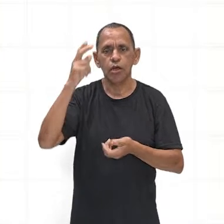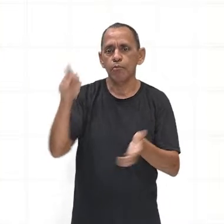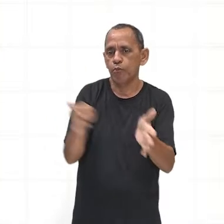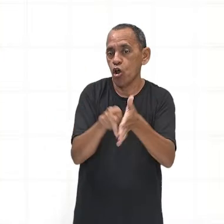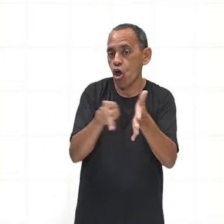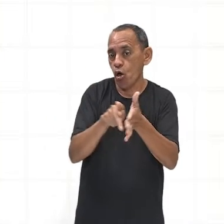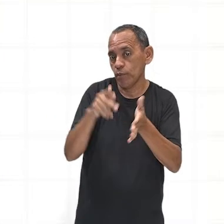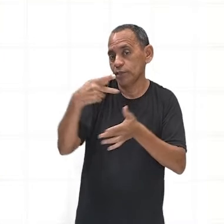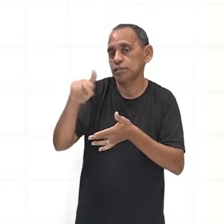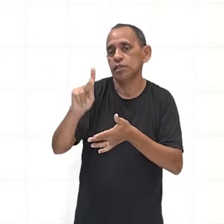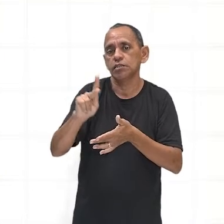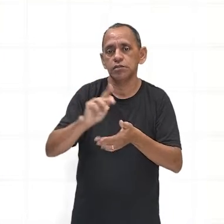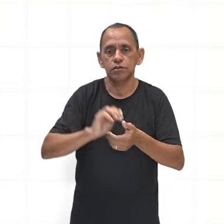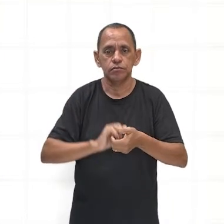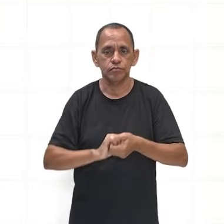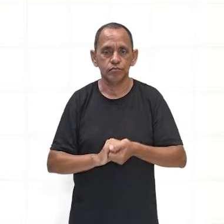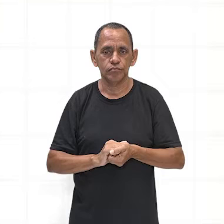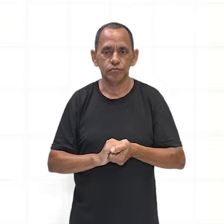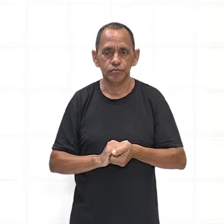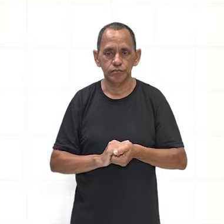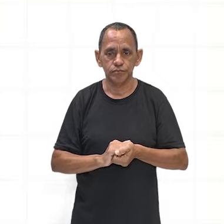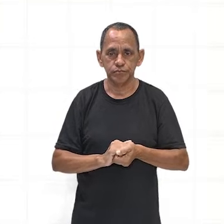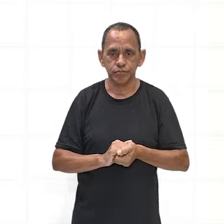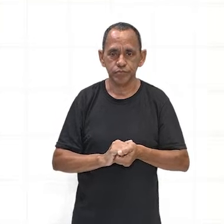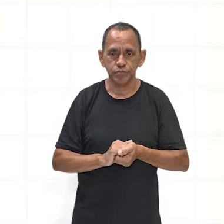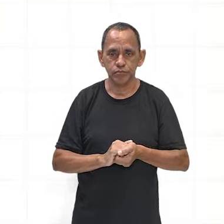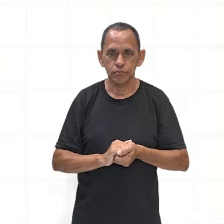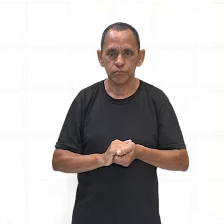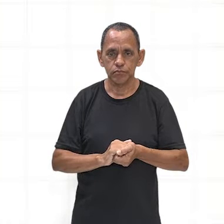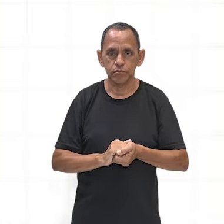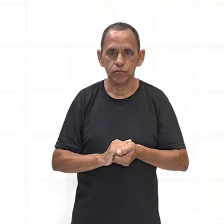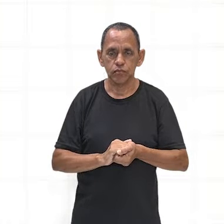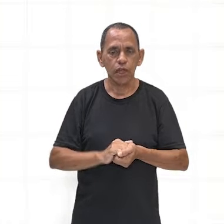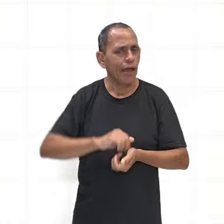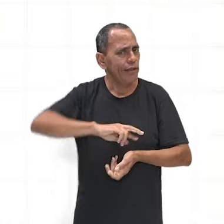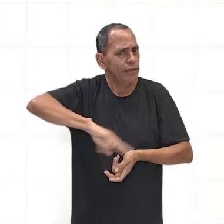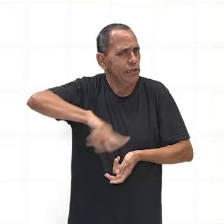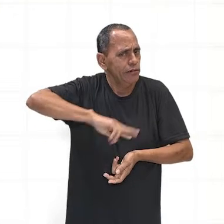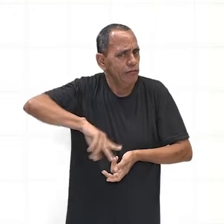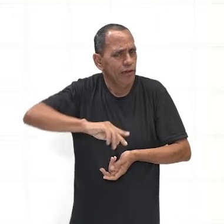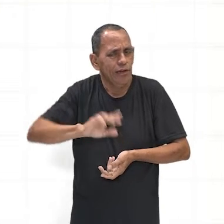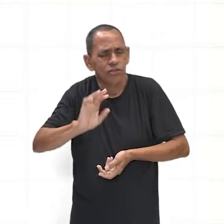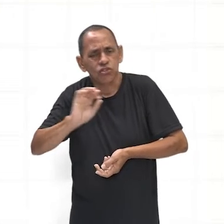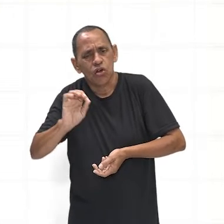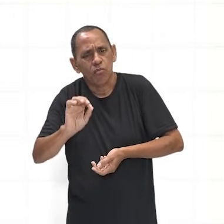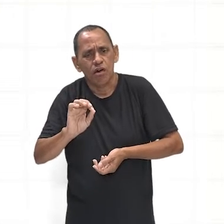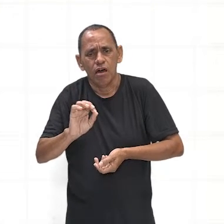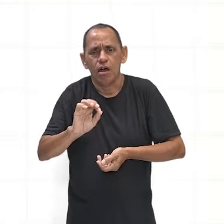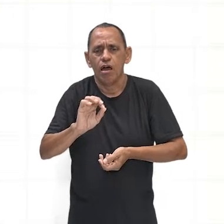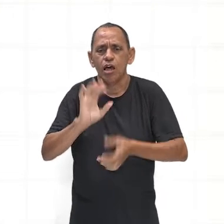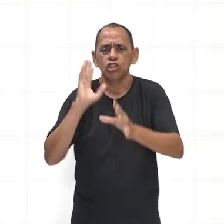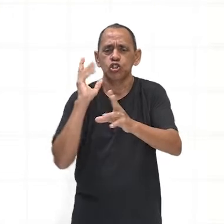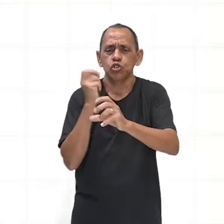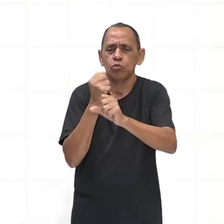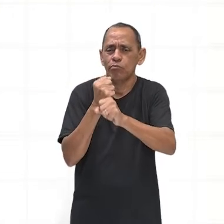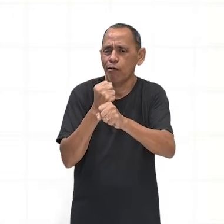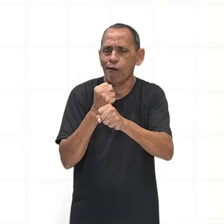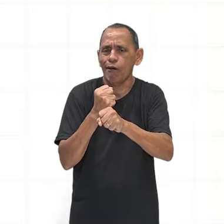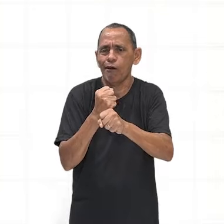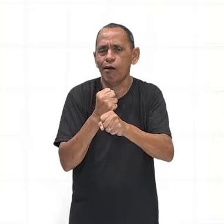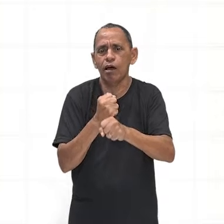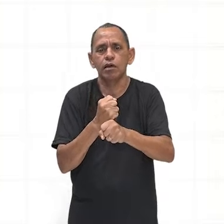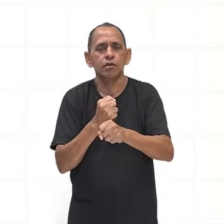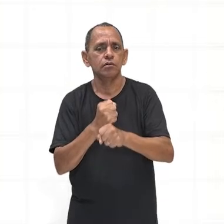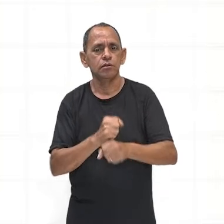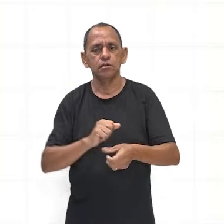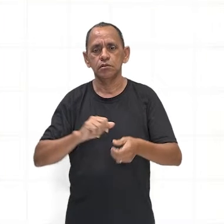maias não utilizavam a matemática apenas para fazer contas, para medir um espaço, ver a questão da